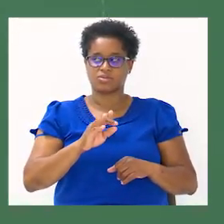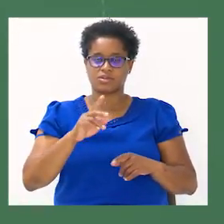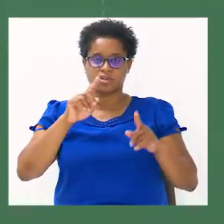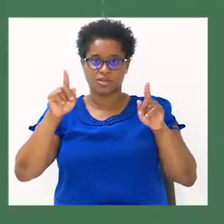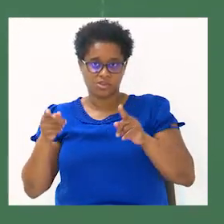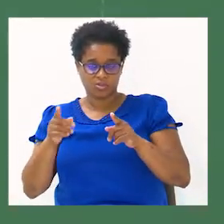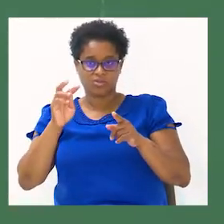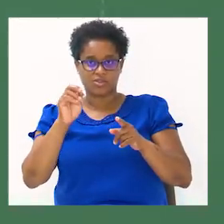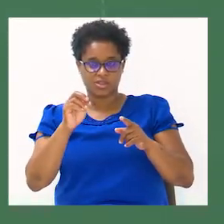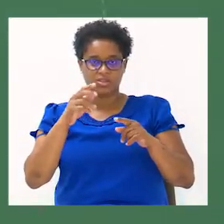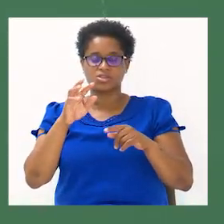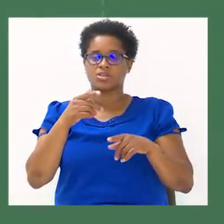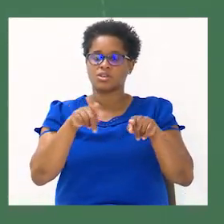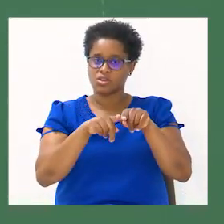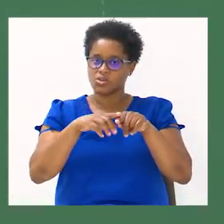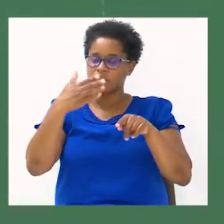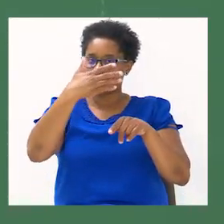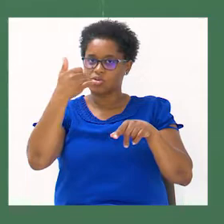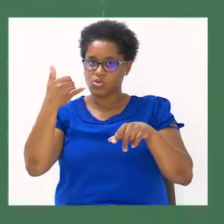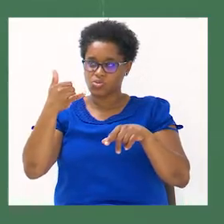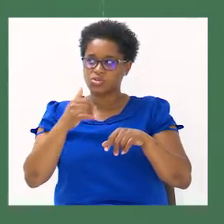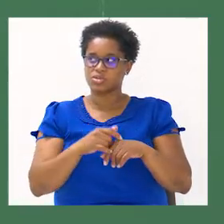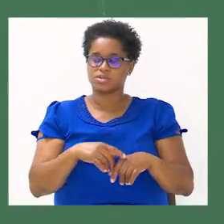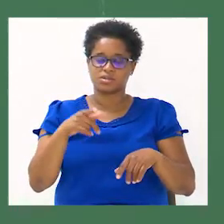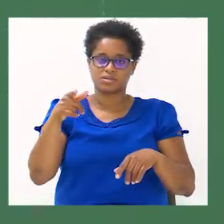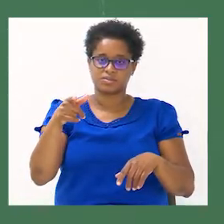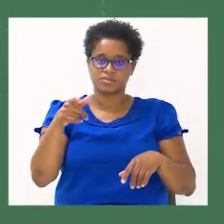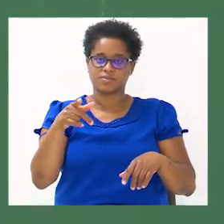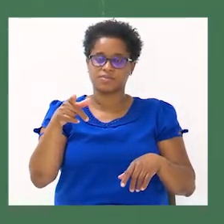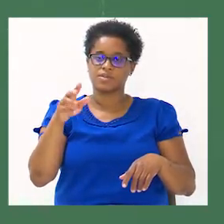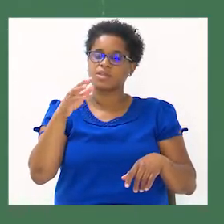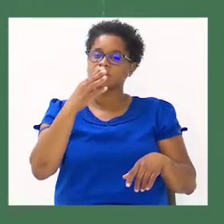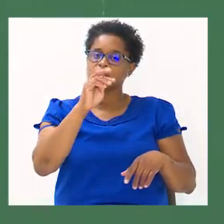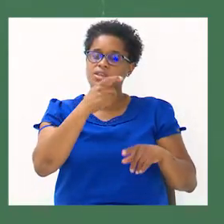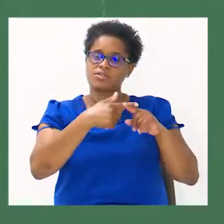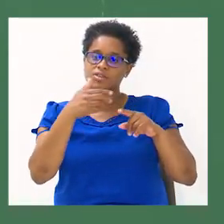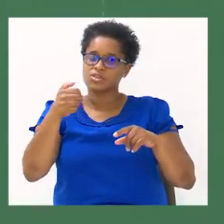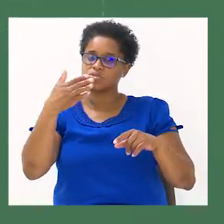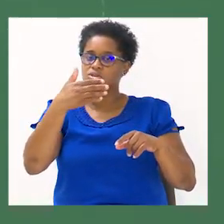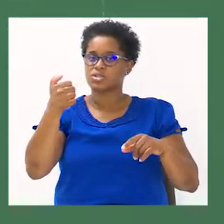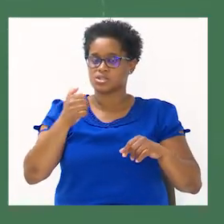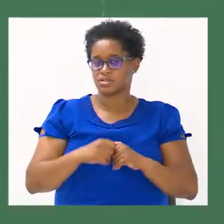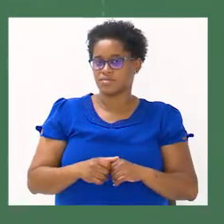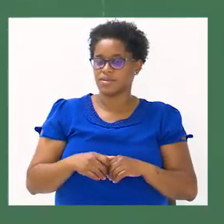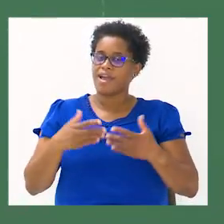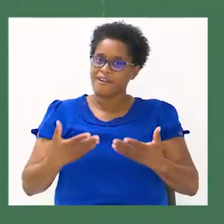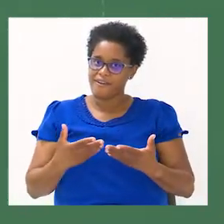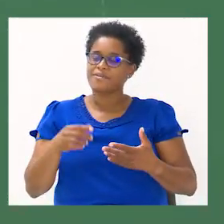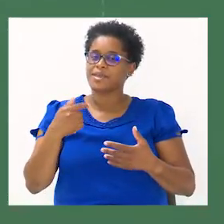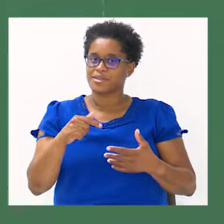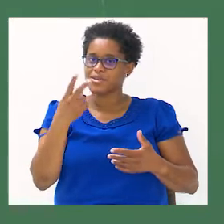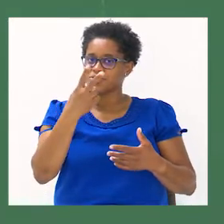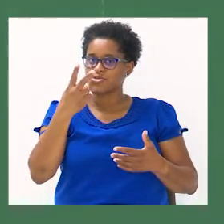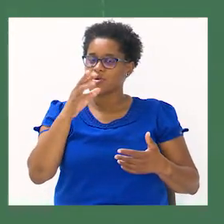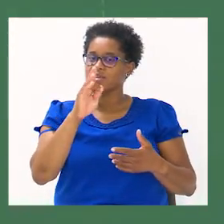para ter mínimo como MMC 12, não é? 4 vezes 3, 12, mesmo denominador 12, 3 vezes 5, 15. Então,